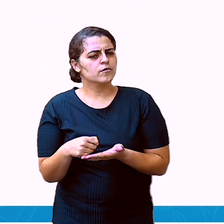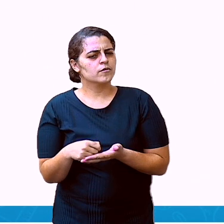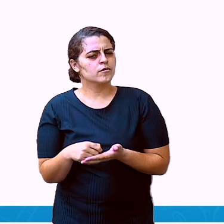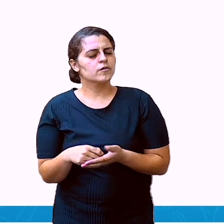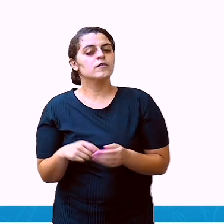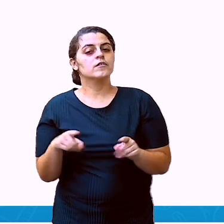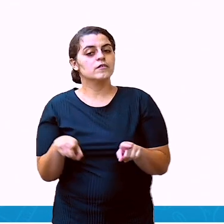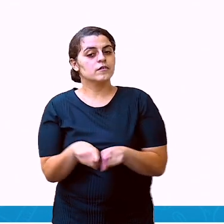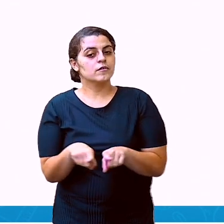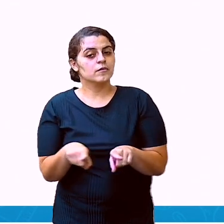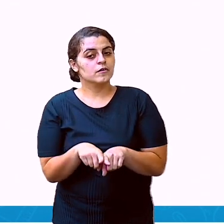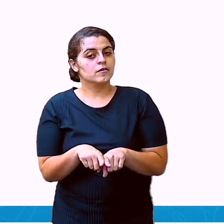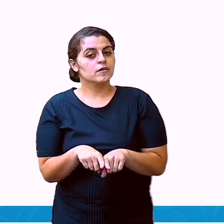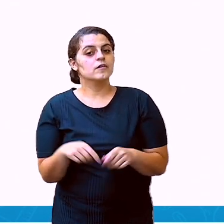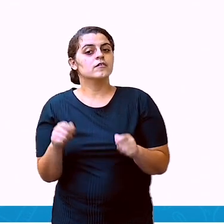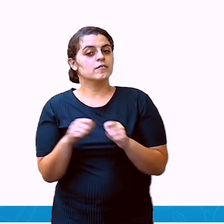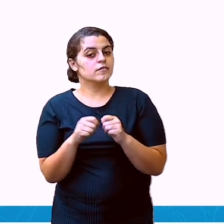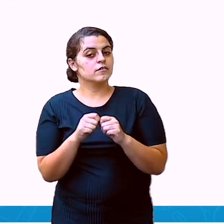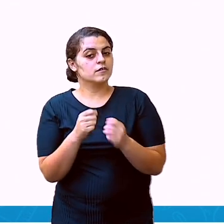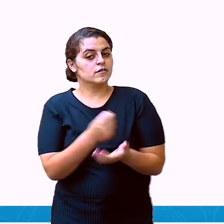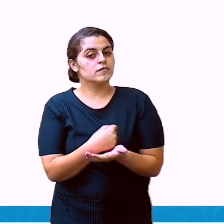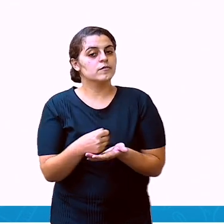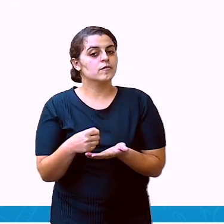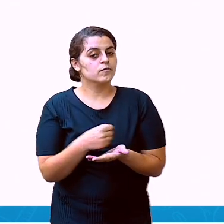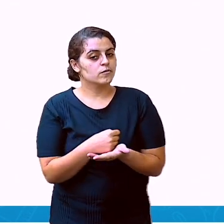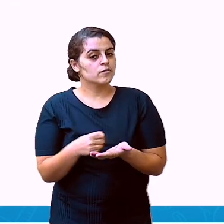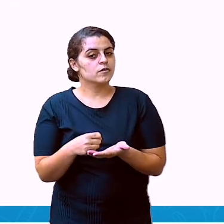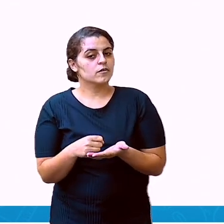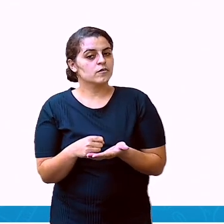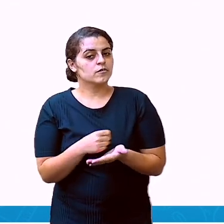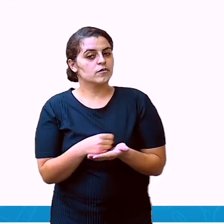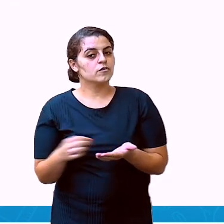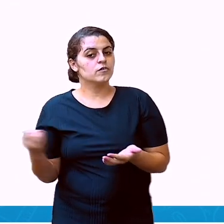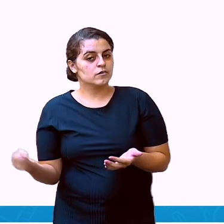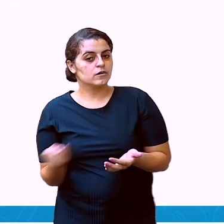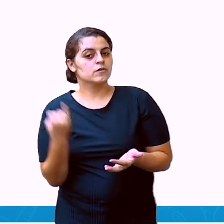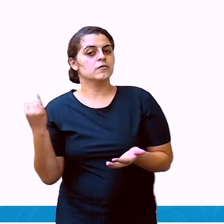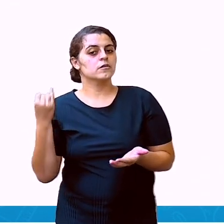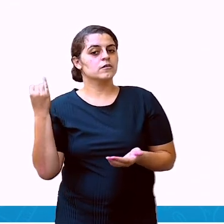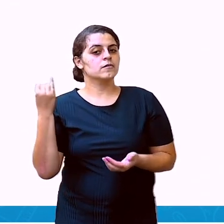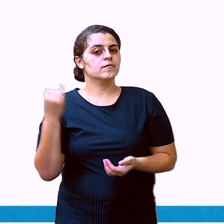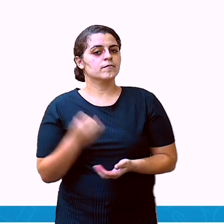proposta também era que você fizesse registros em seu caderno, não é isso mesmo?